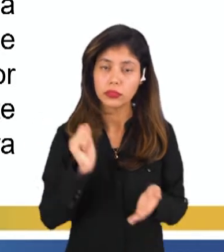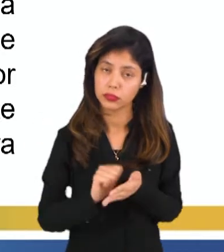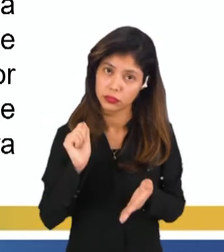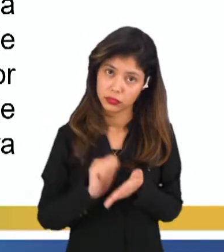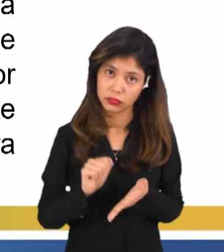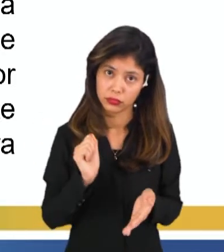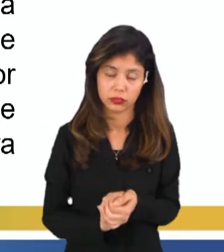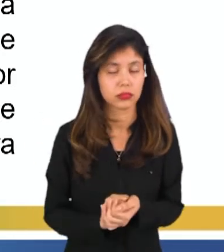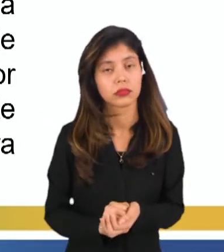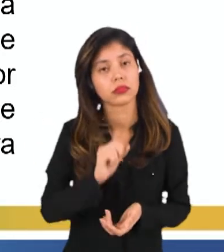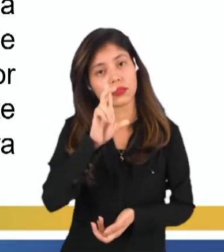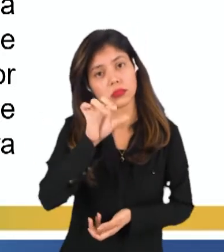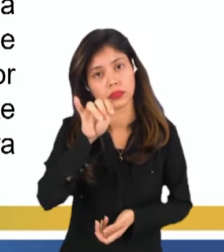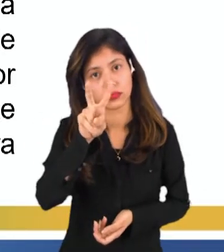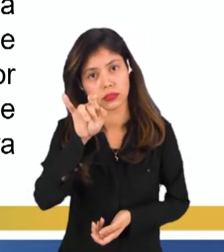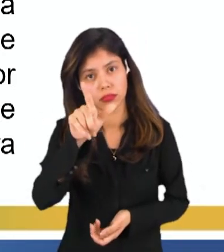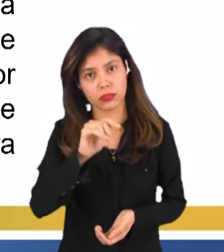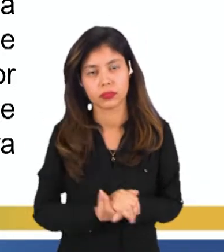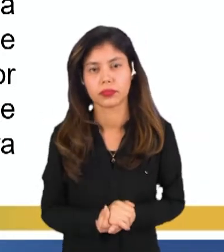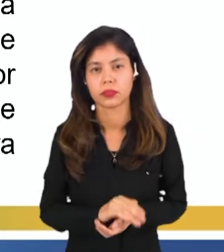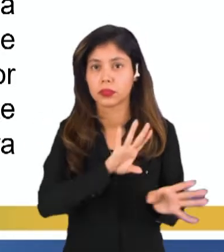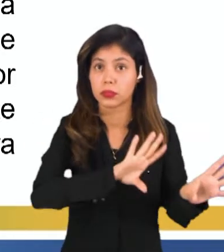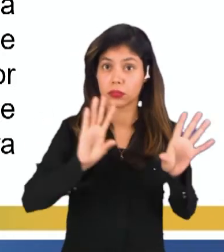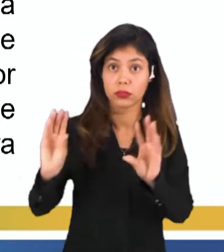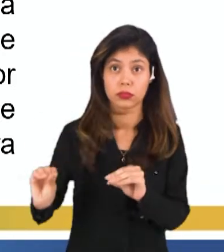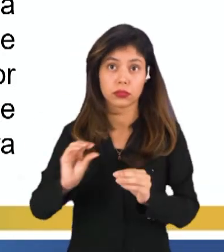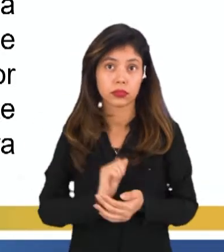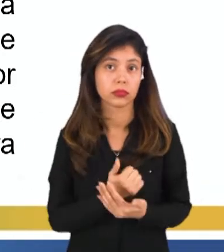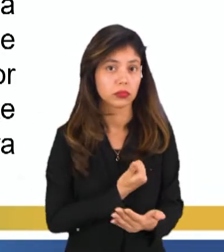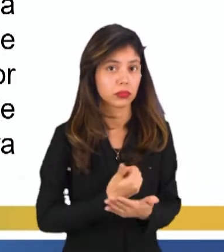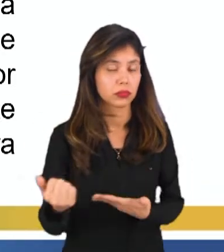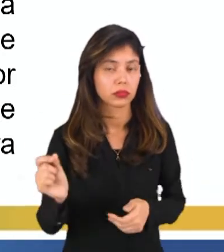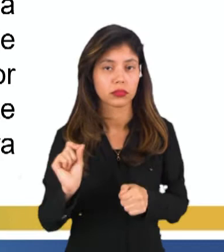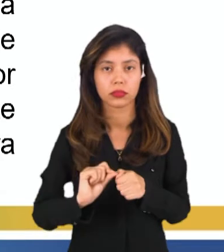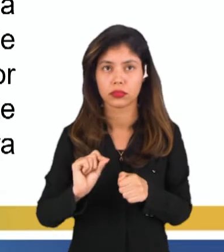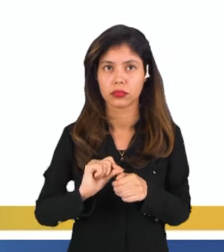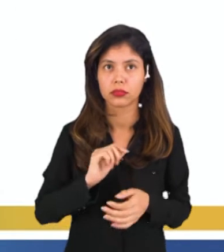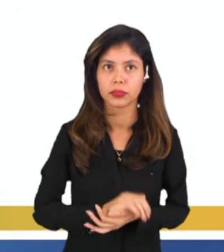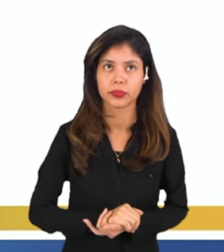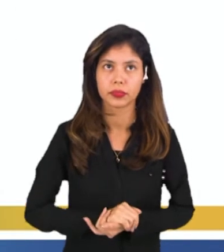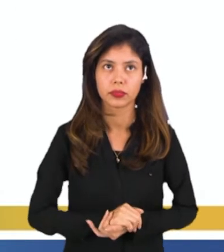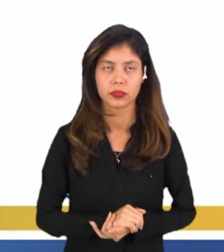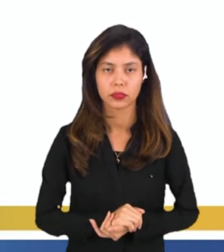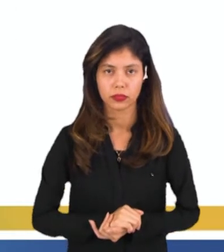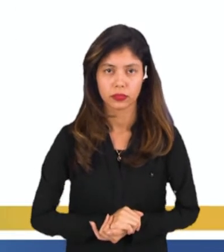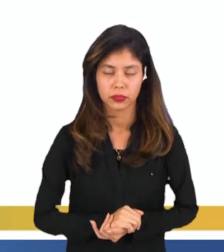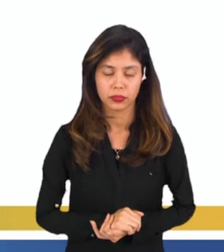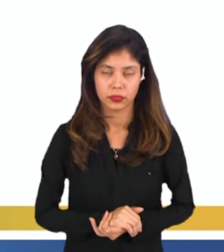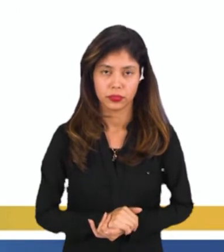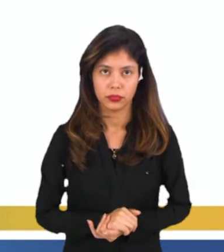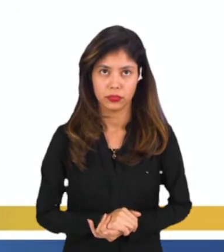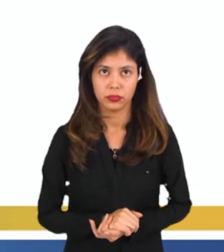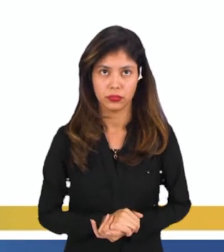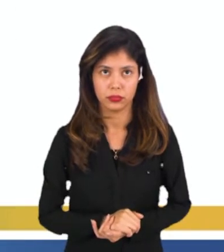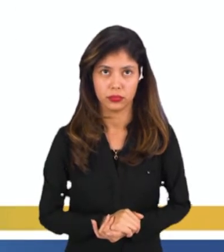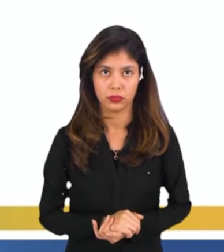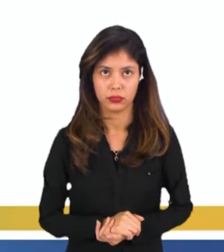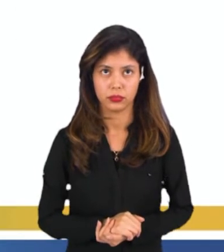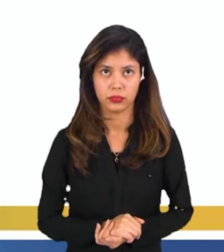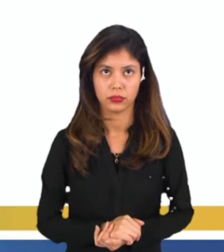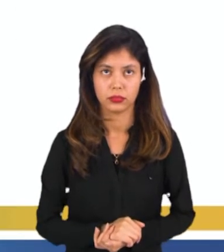nome civil através de uma ação que ele fez, ok? Vamos para o próximo slide?